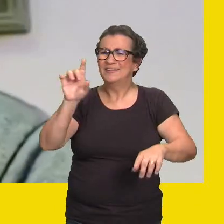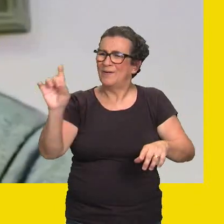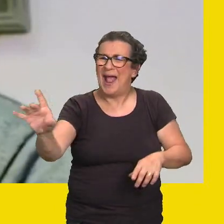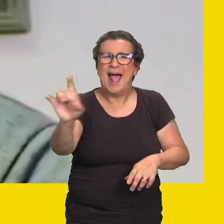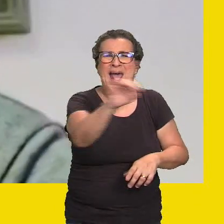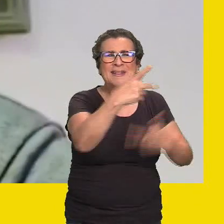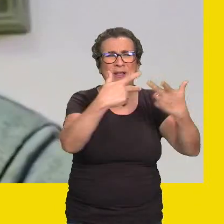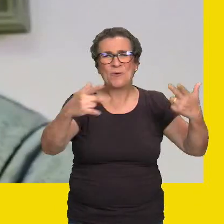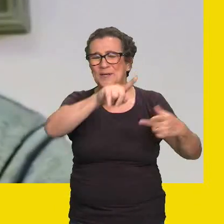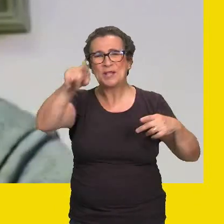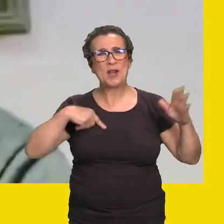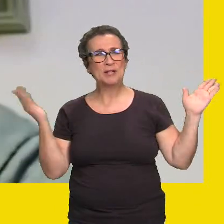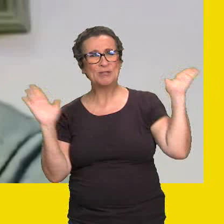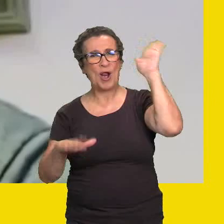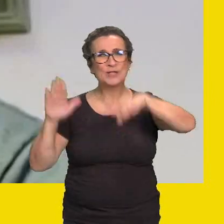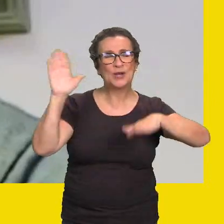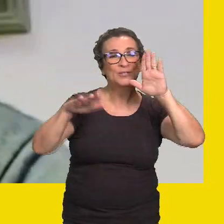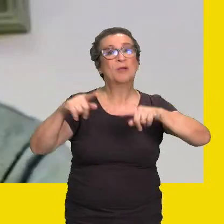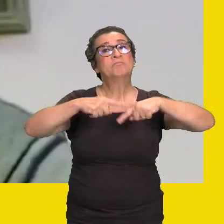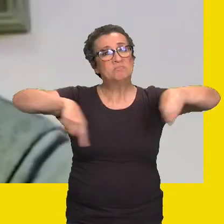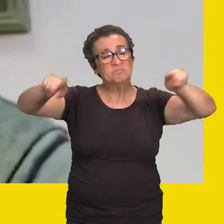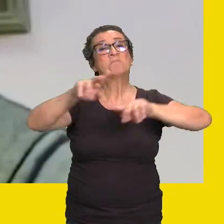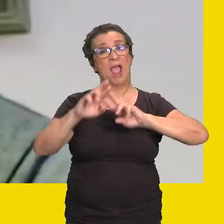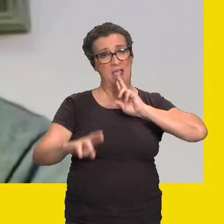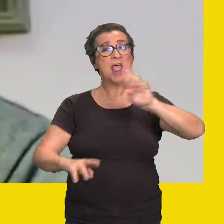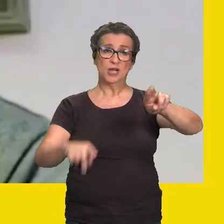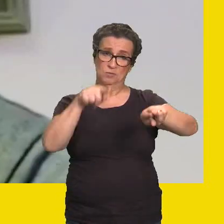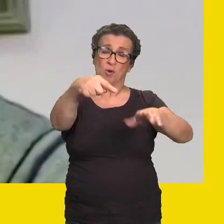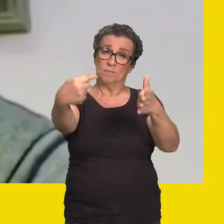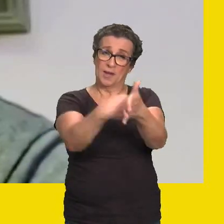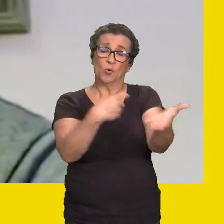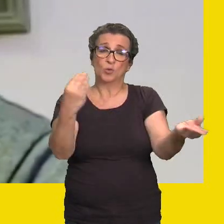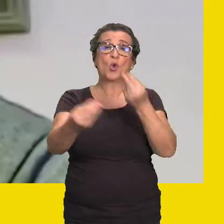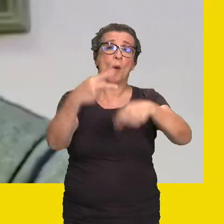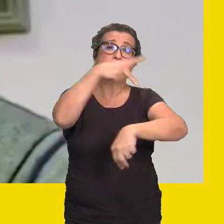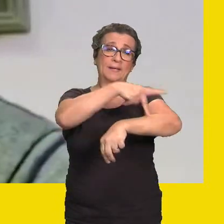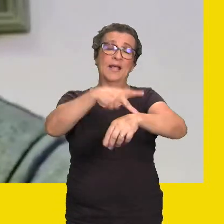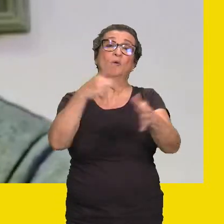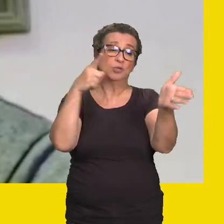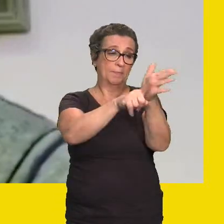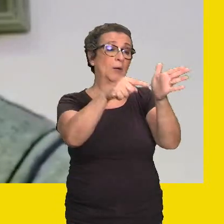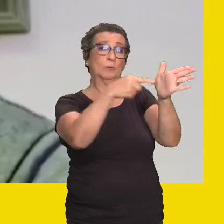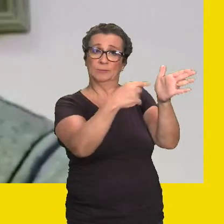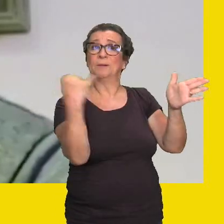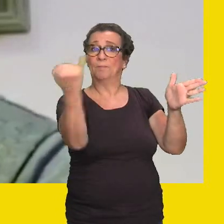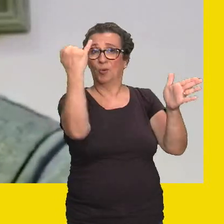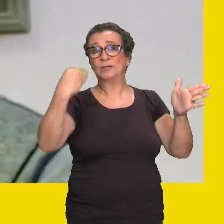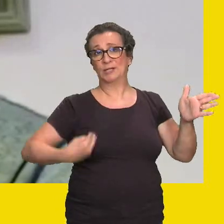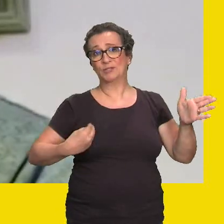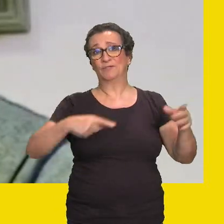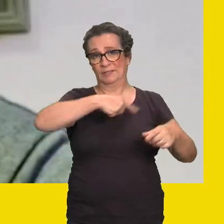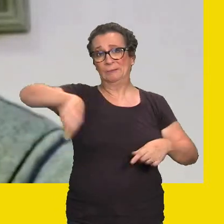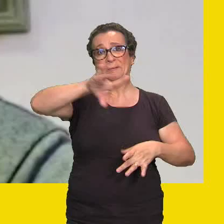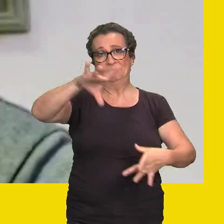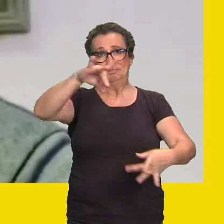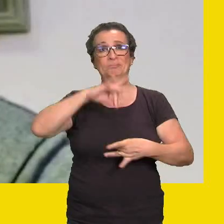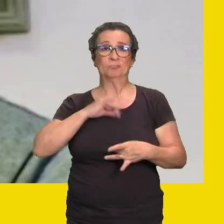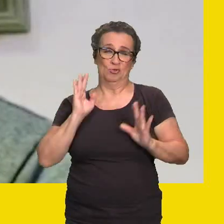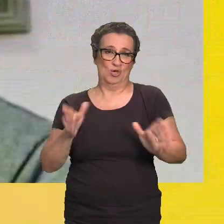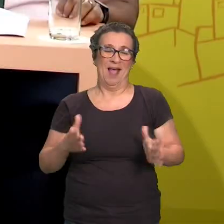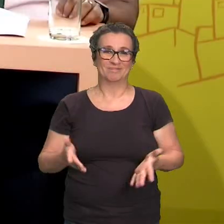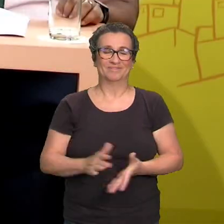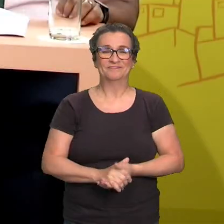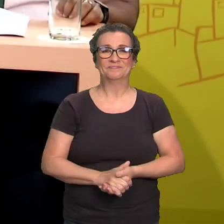nossas práticas respondem a essa questão de como a pedagogia da pergunta faz parte da nossa vida.